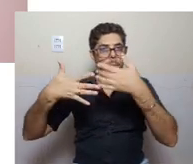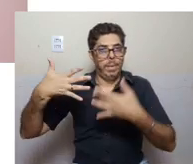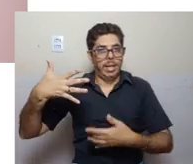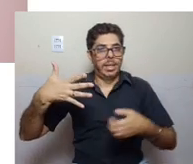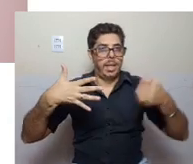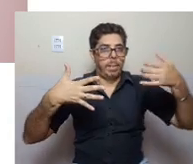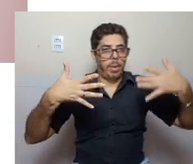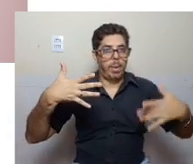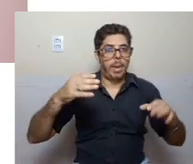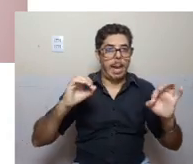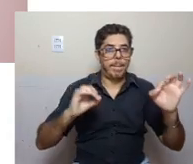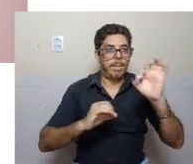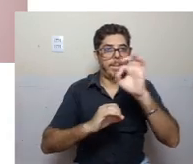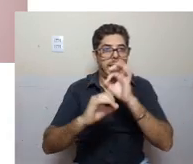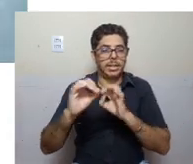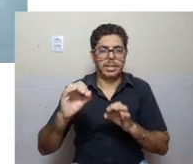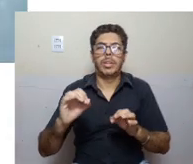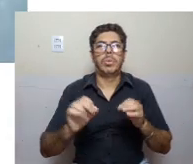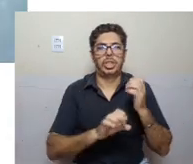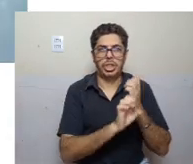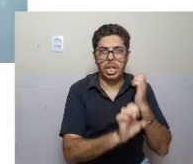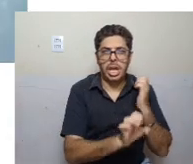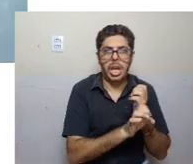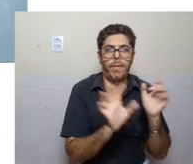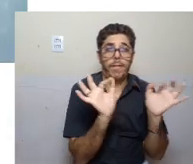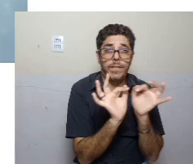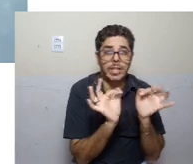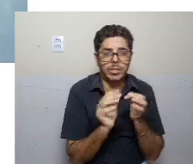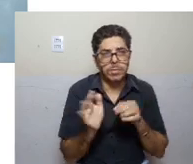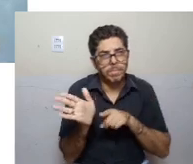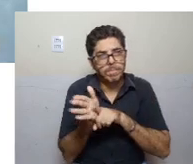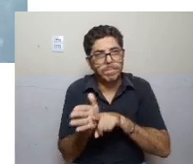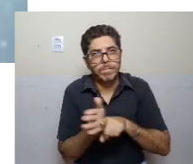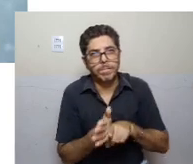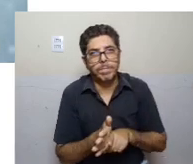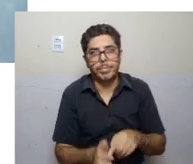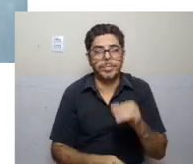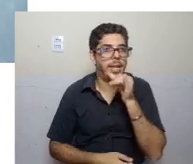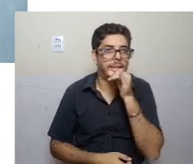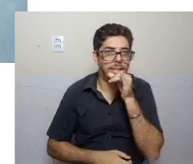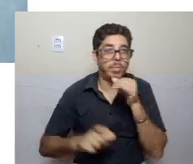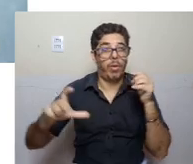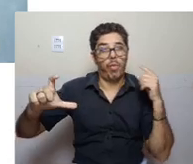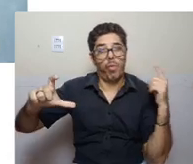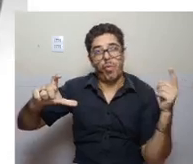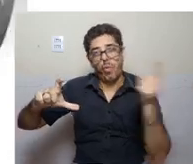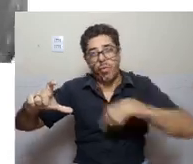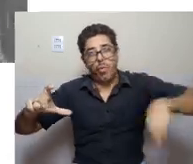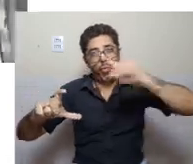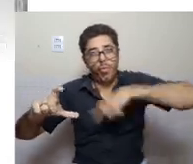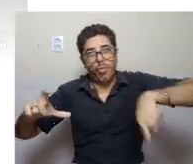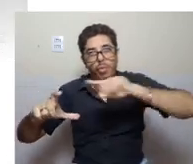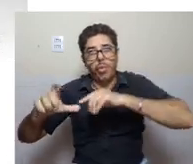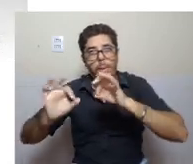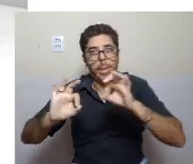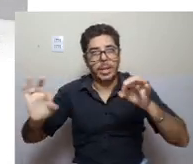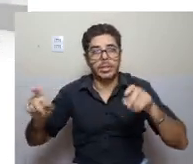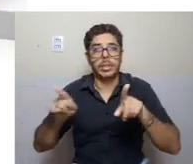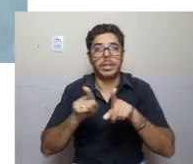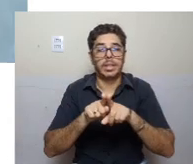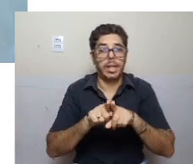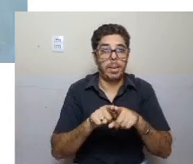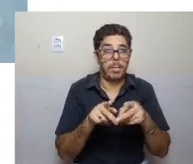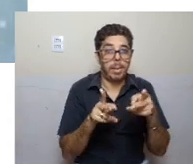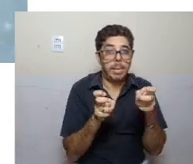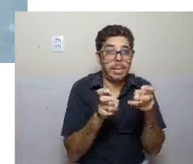exploradas por físicos, químicos e engenheiros há muito tempo, como por exemplo em seletor de velocidades de partículas, em espectroscopia de